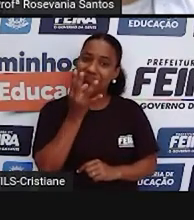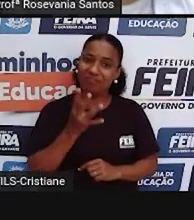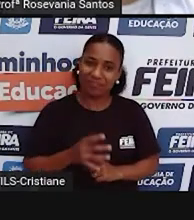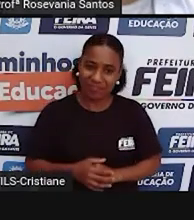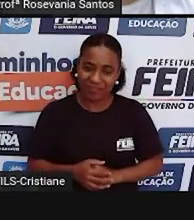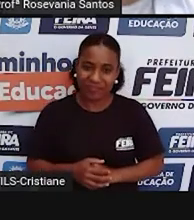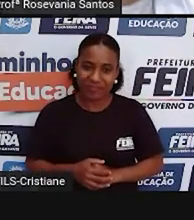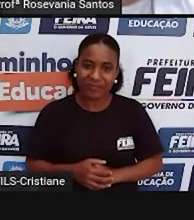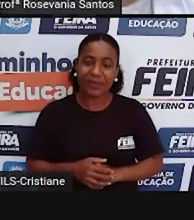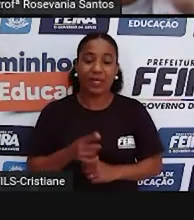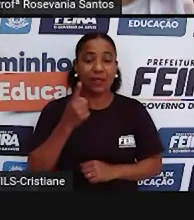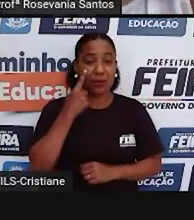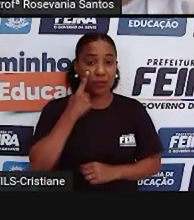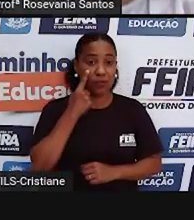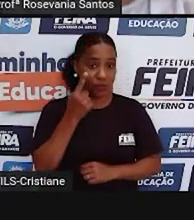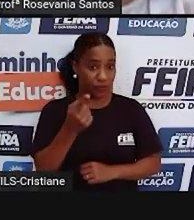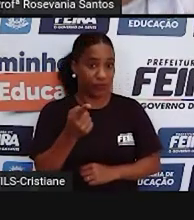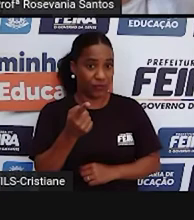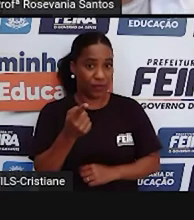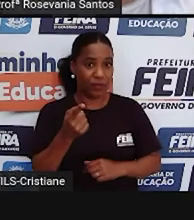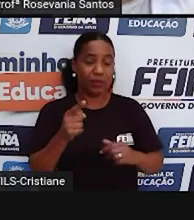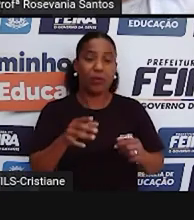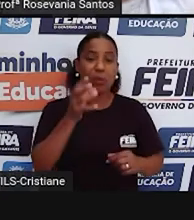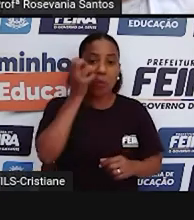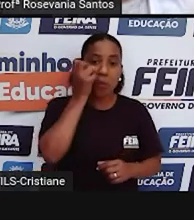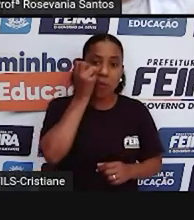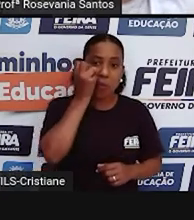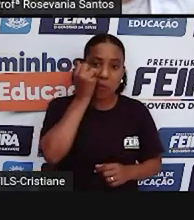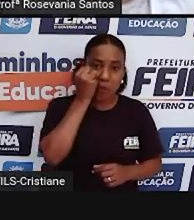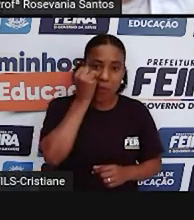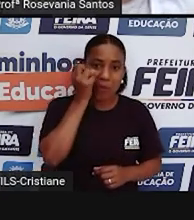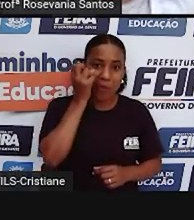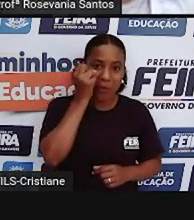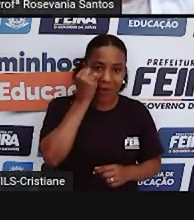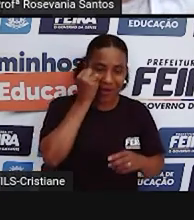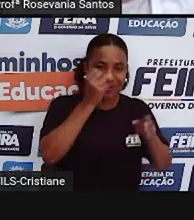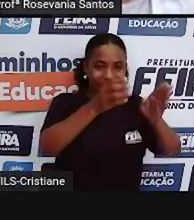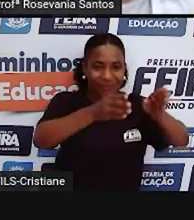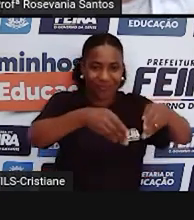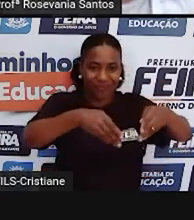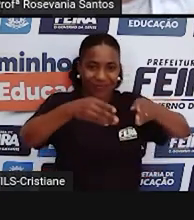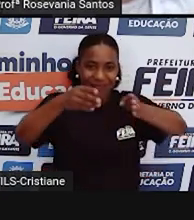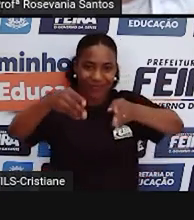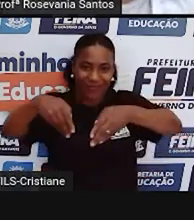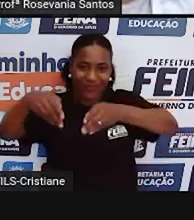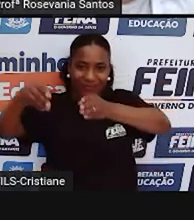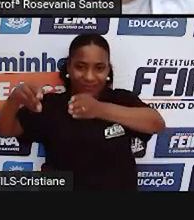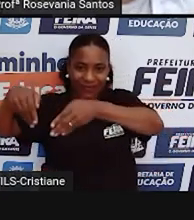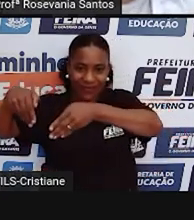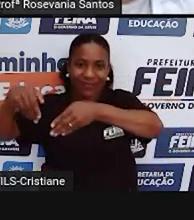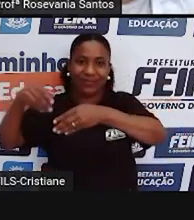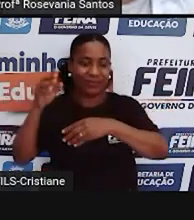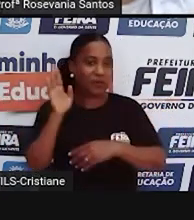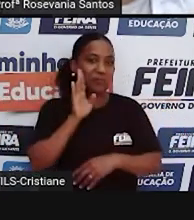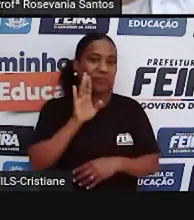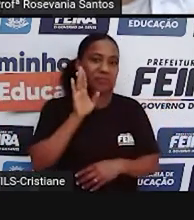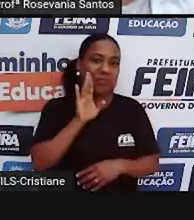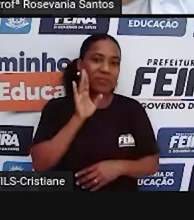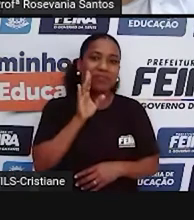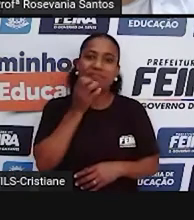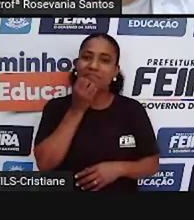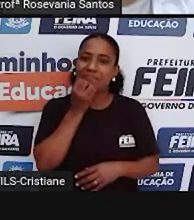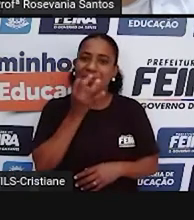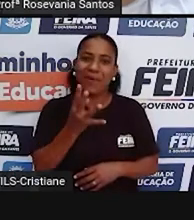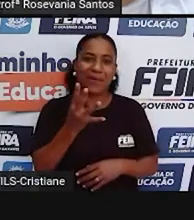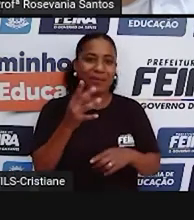a disposição, né, dos quartos, do jeito que eles estão aí, como ficou bem legal o jardim.